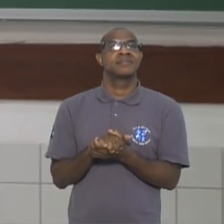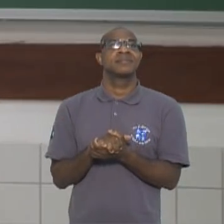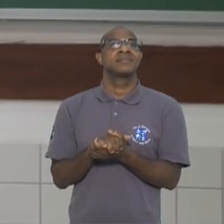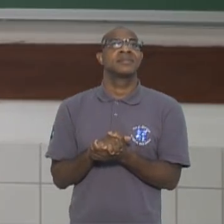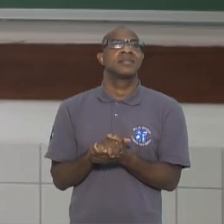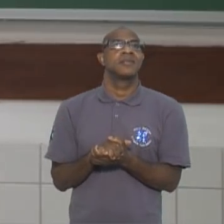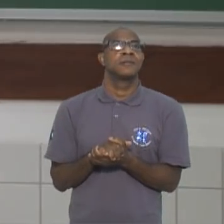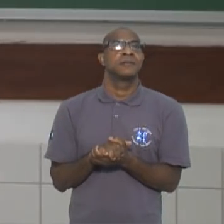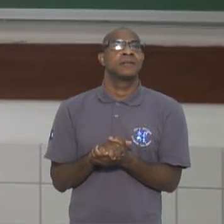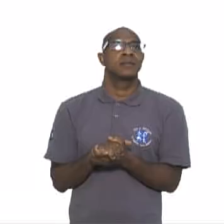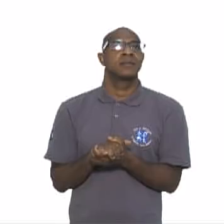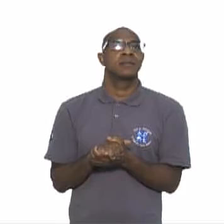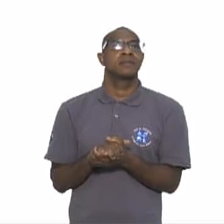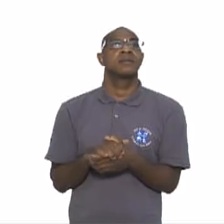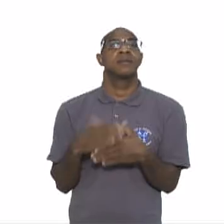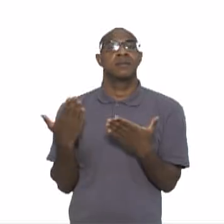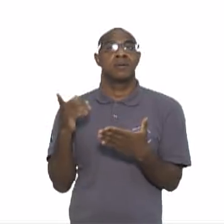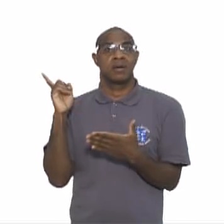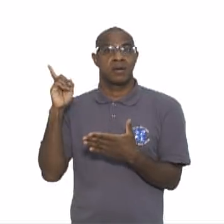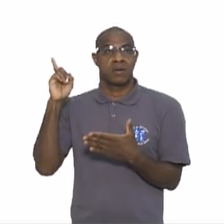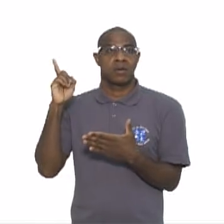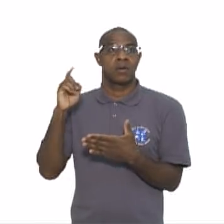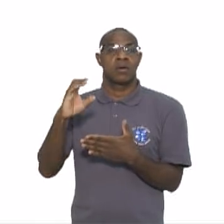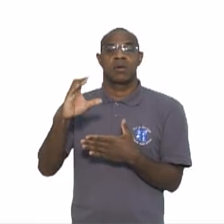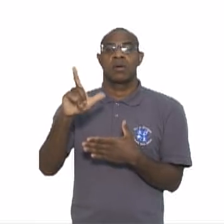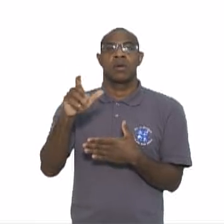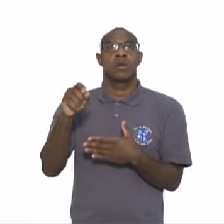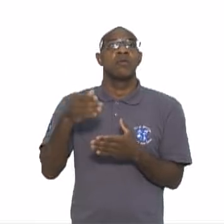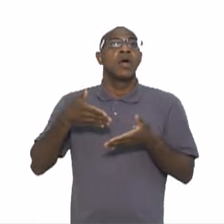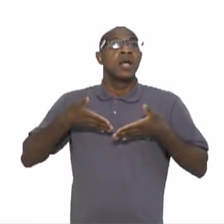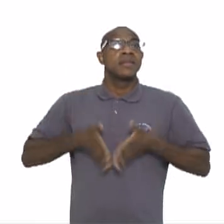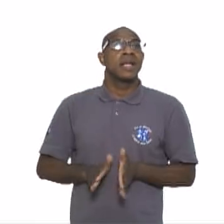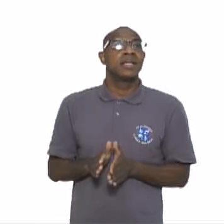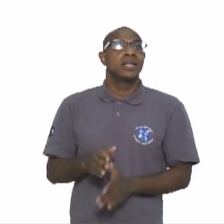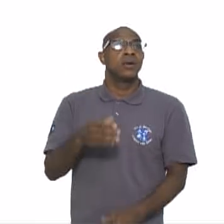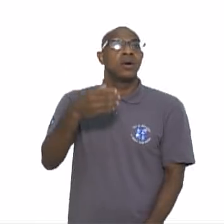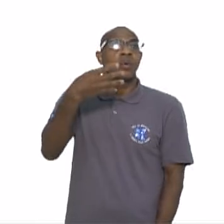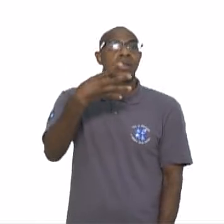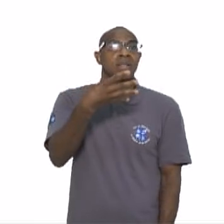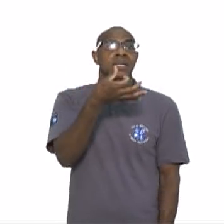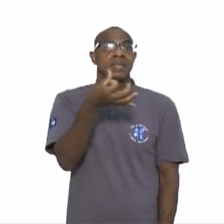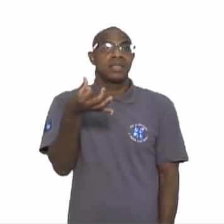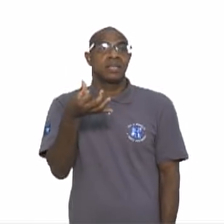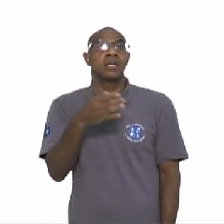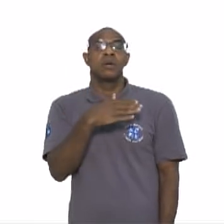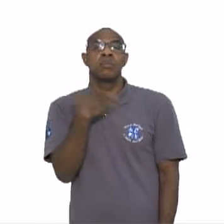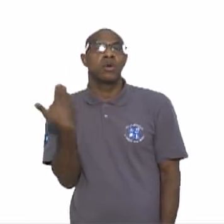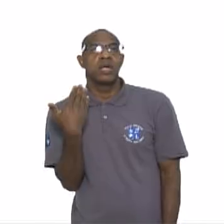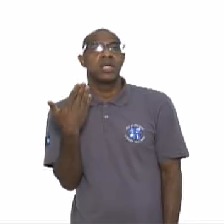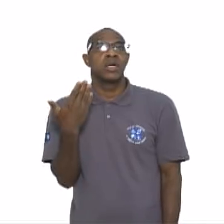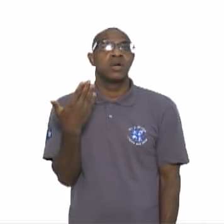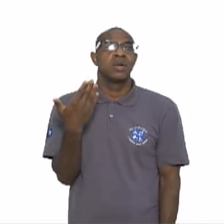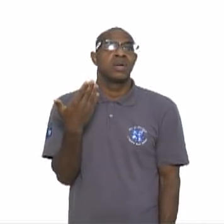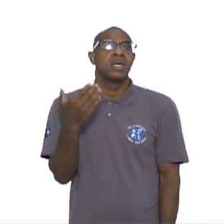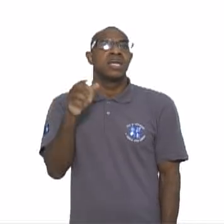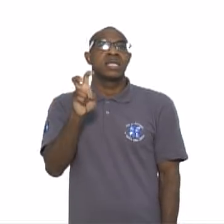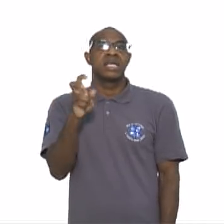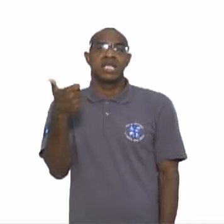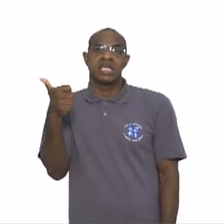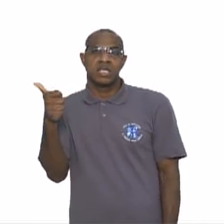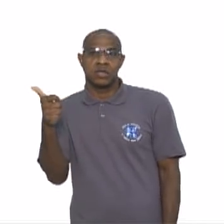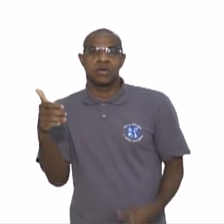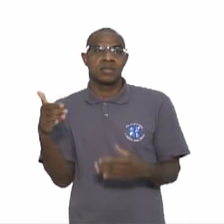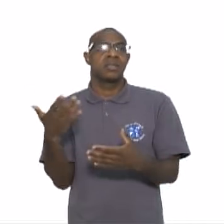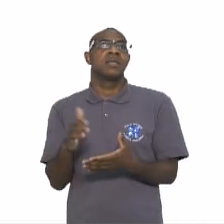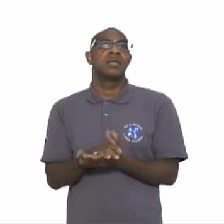si, tá? Clovis, ele nasceu em 466, vai morrer em 511, né?